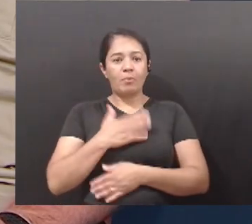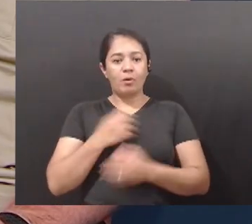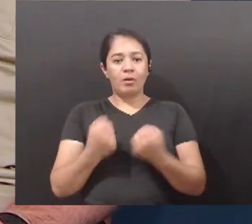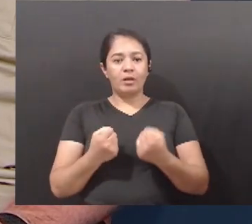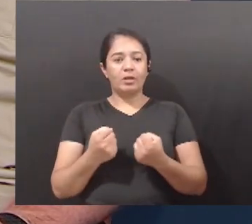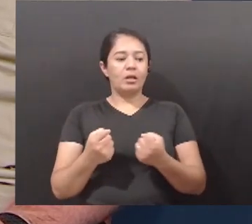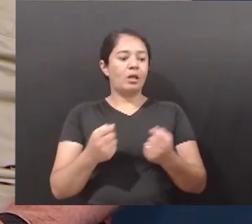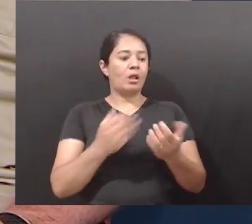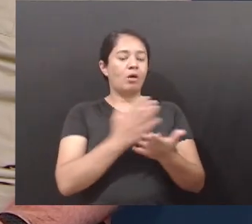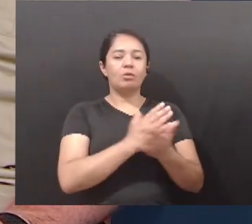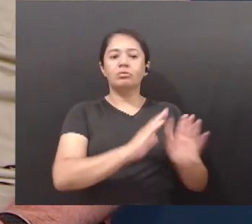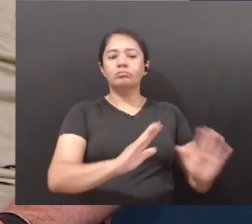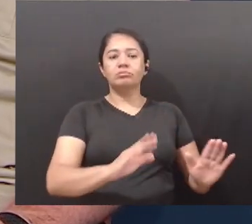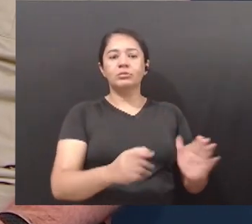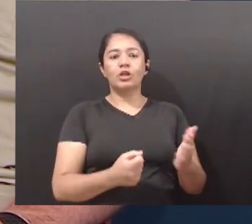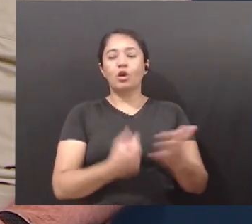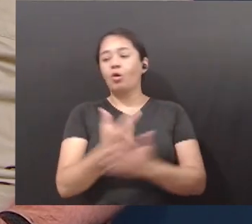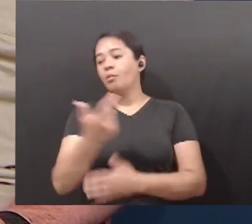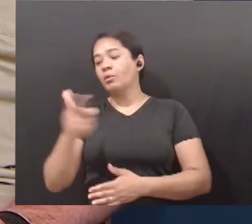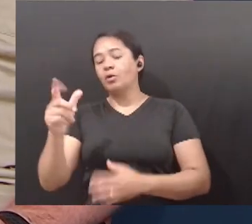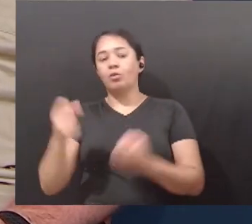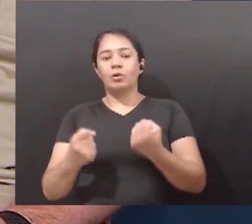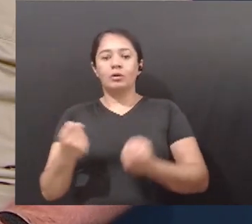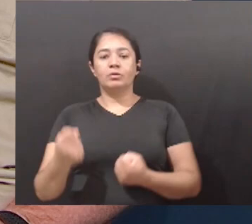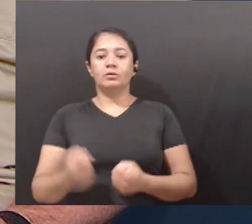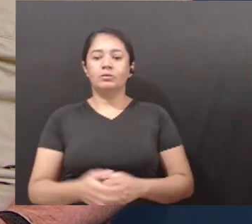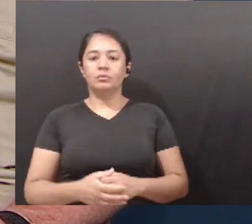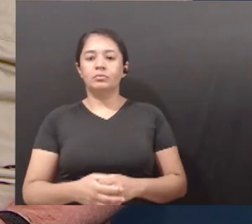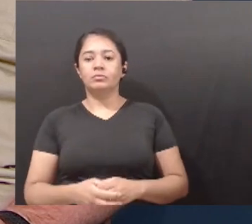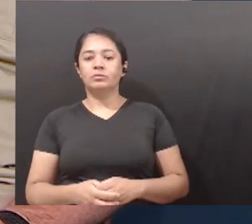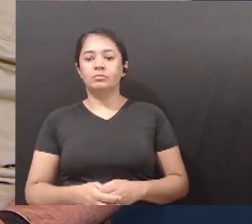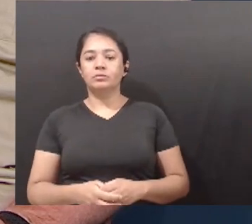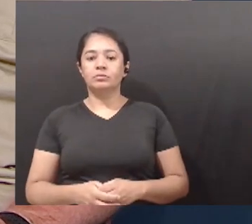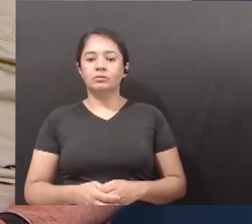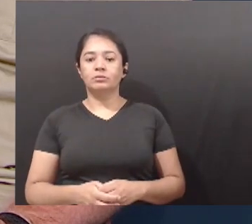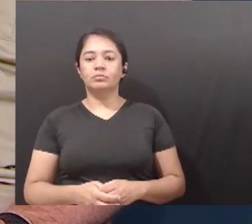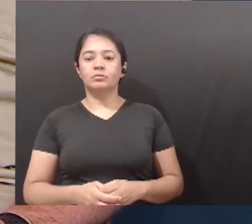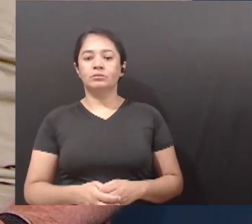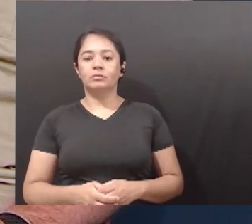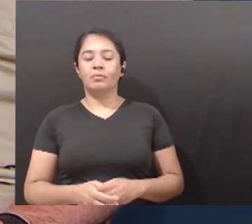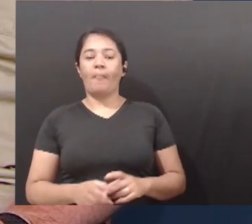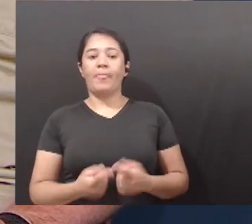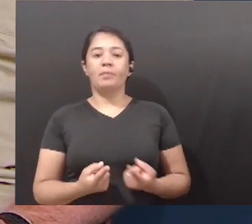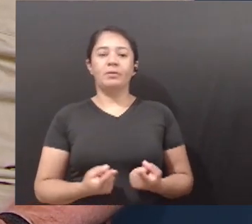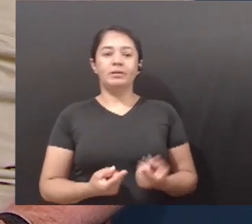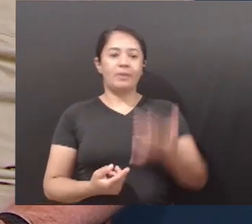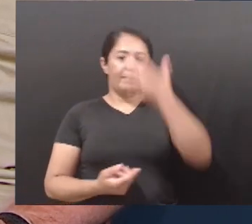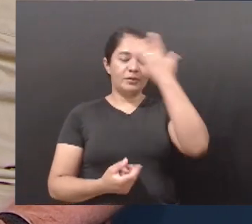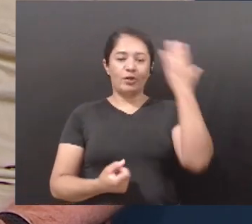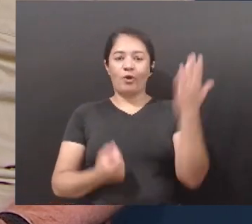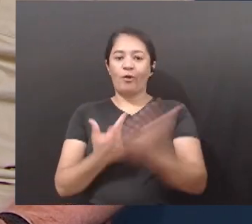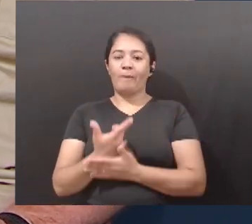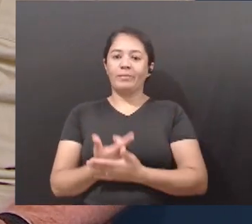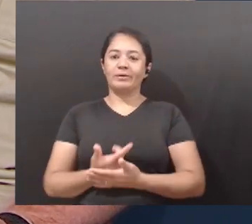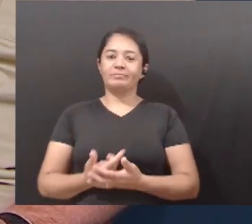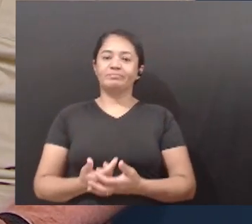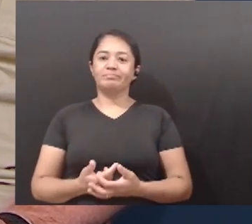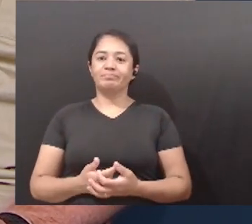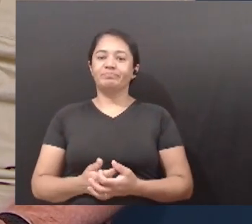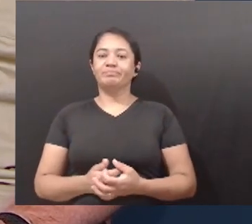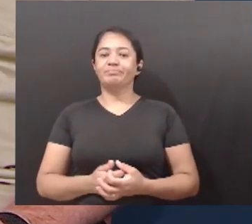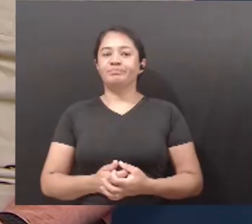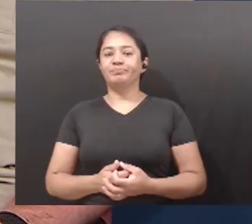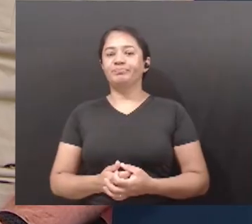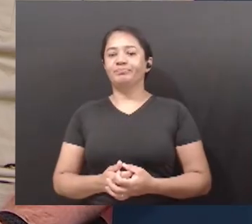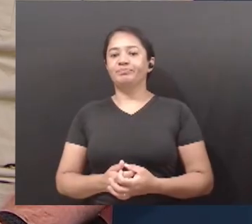comprar o carro dela. E aí, no caso da pessoa comprar o próprio carro, já não tem isso. E o Ronaldo,